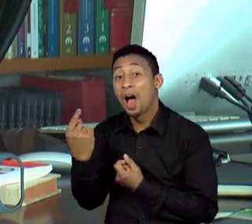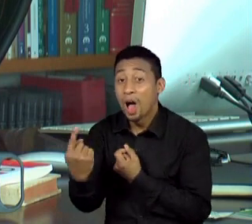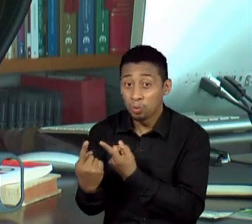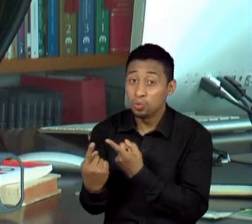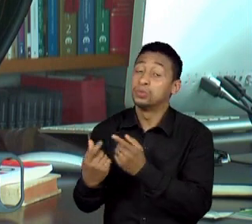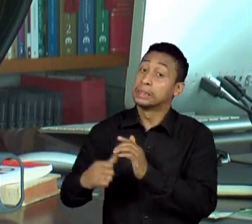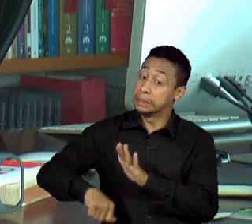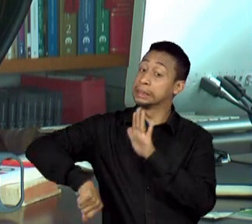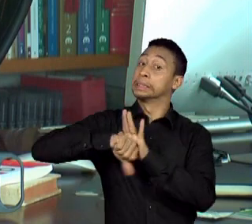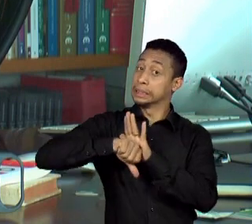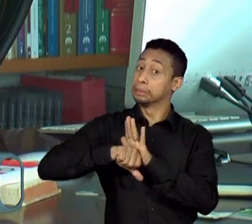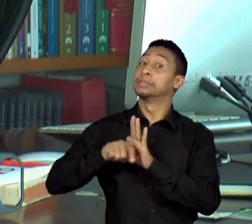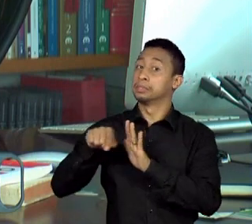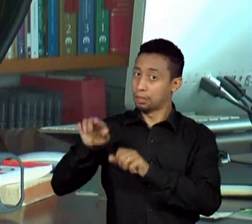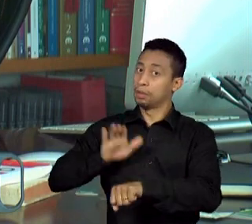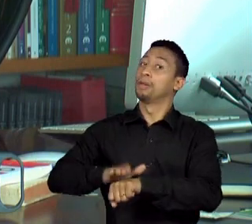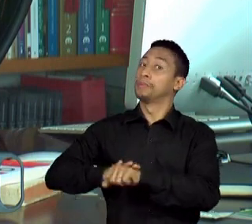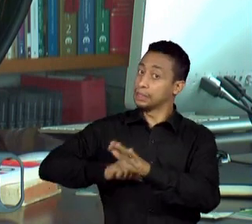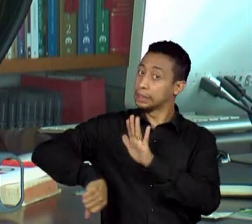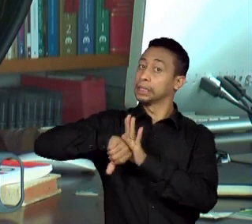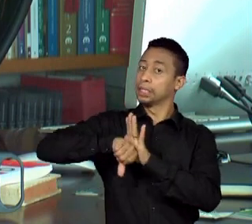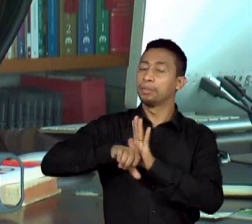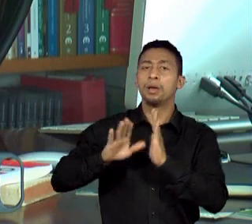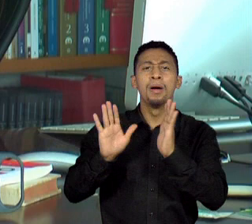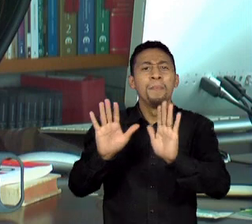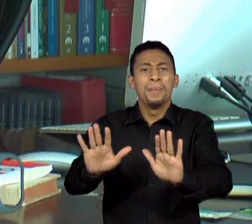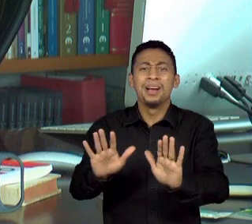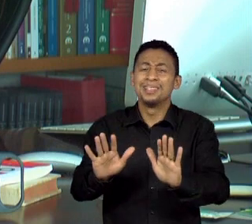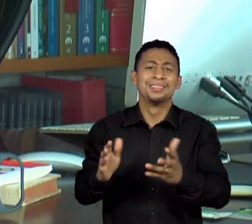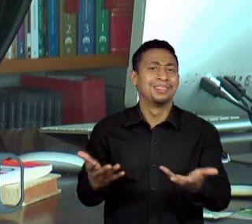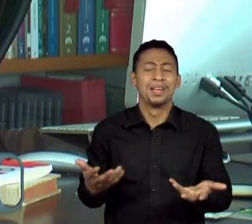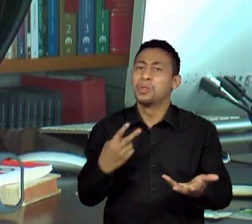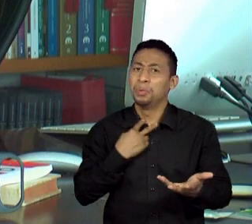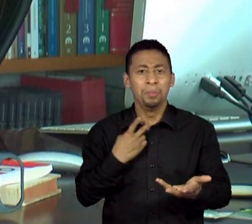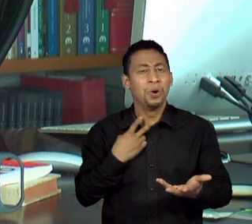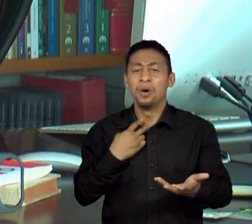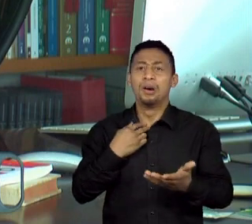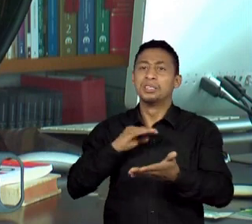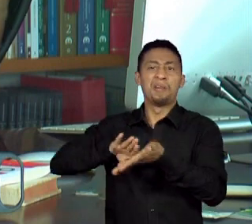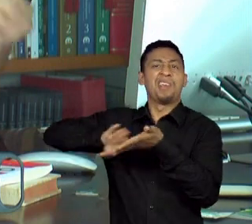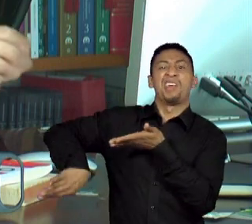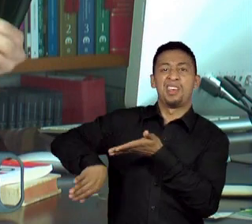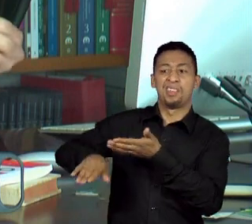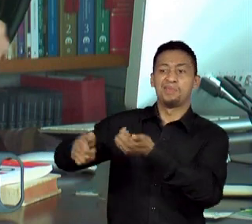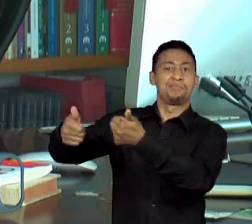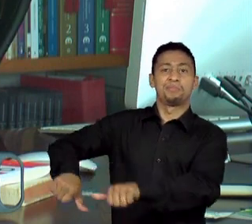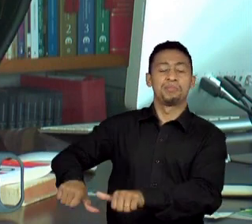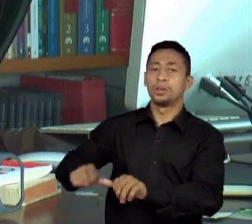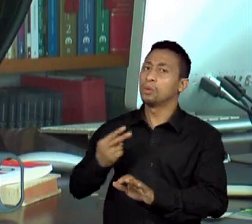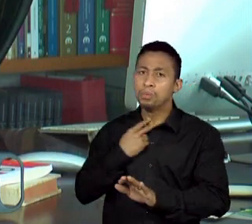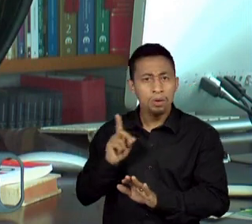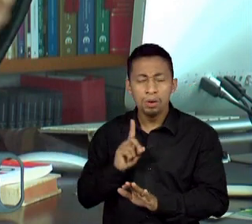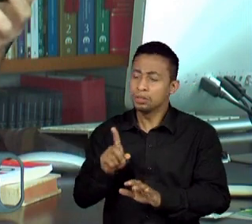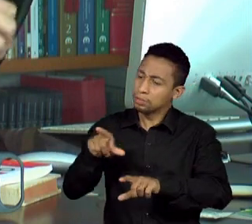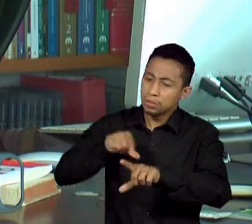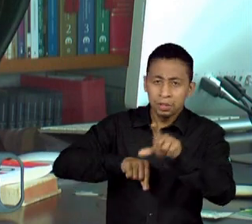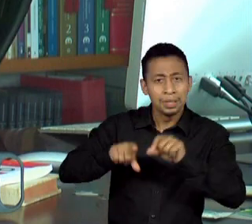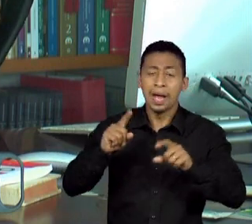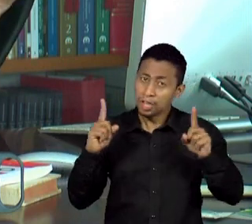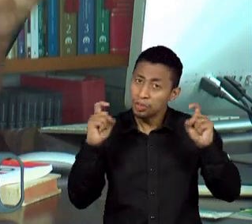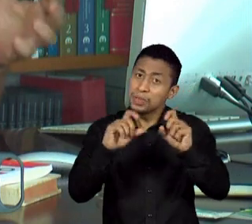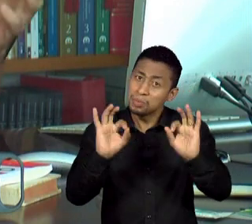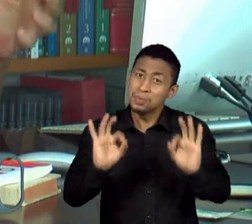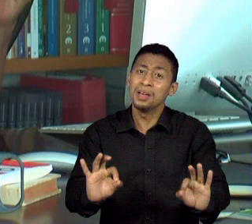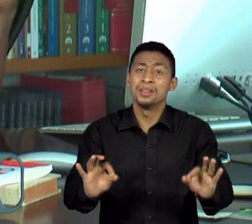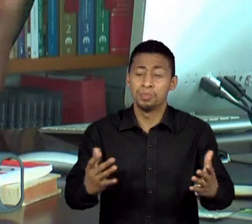isso não se justifica que a gente diga que são dois extremos, que é uma difícil escolha, porque se são dois